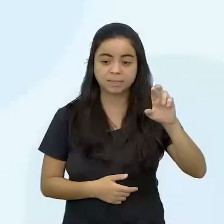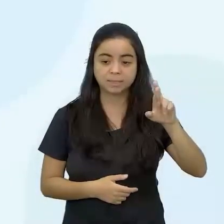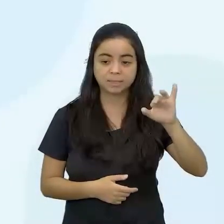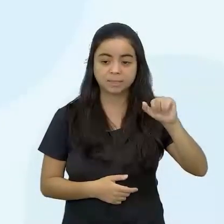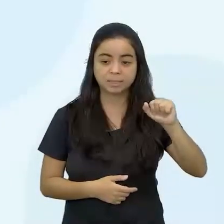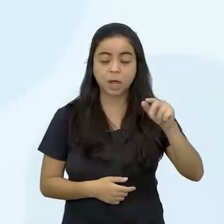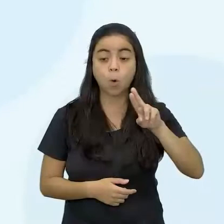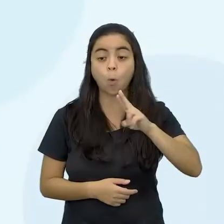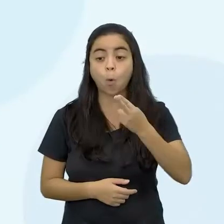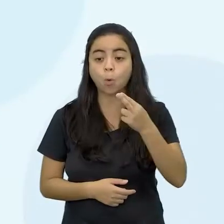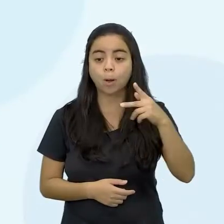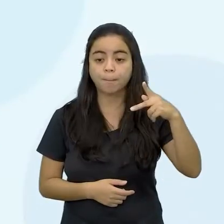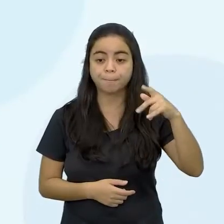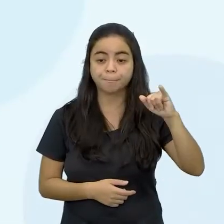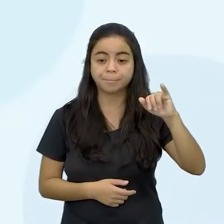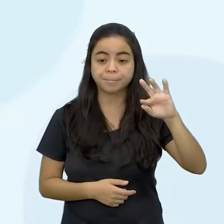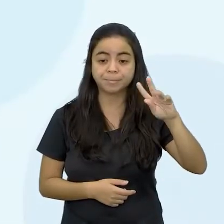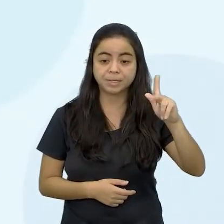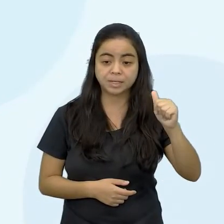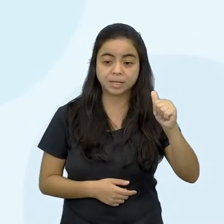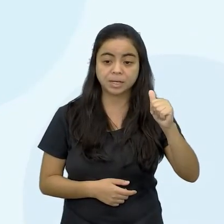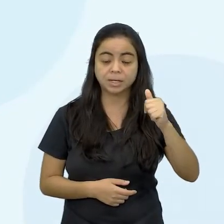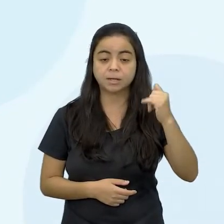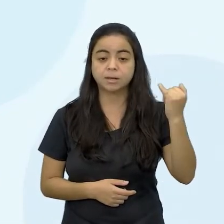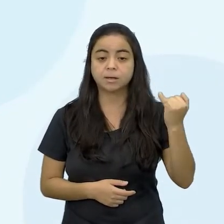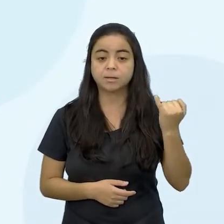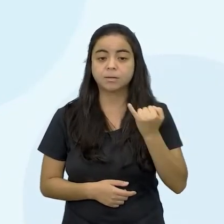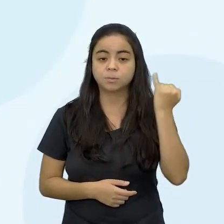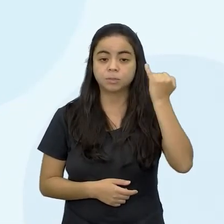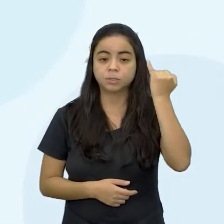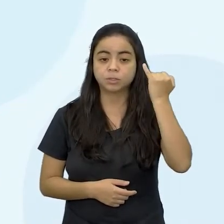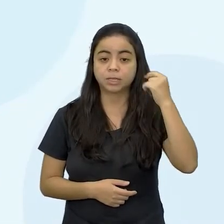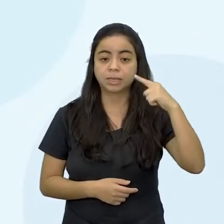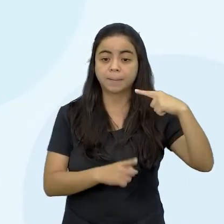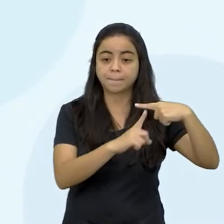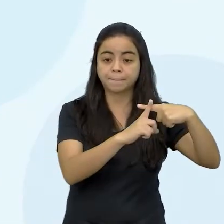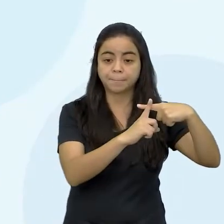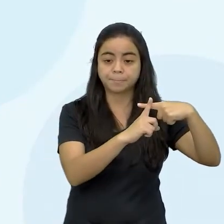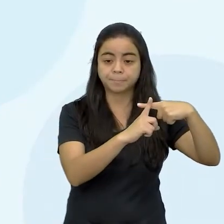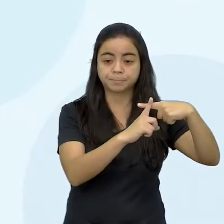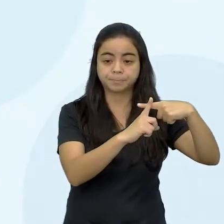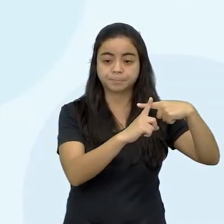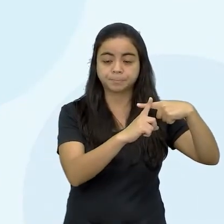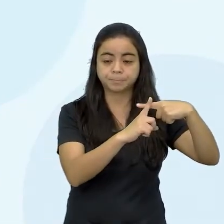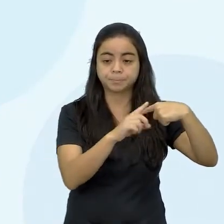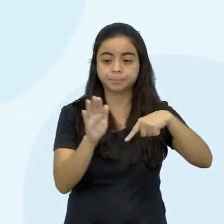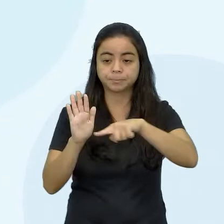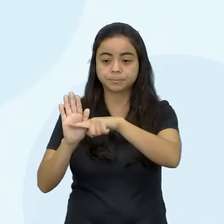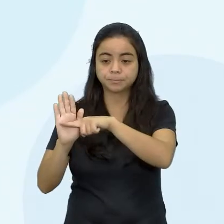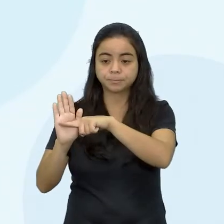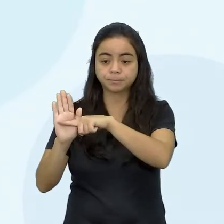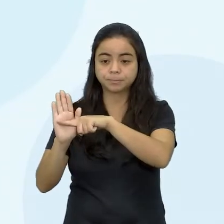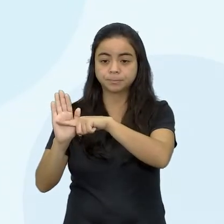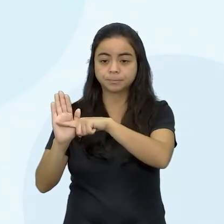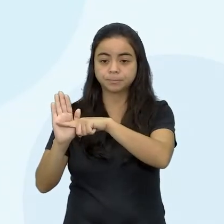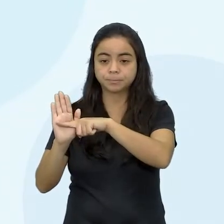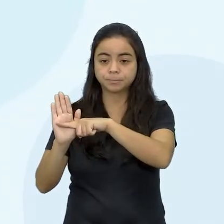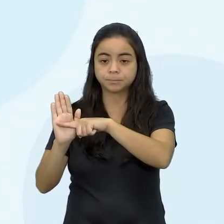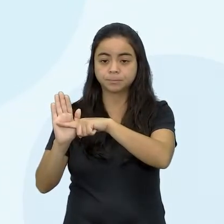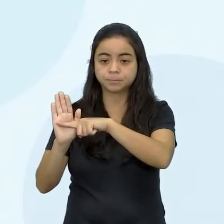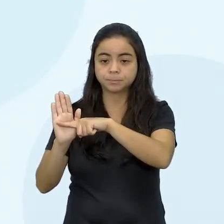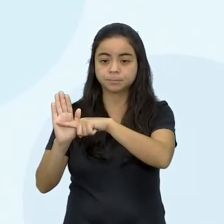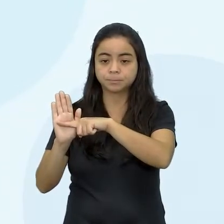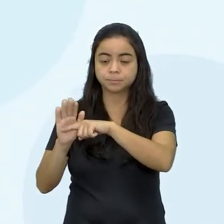tem isso muito fácil que assim ó o pólo positivo o polo negativo